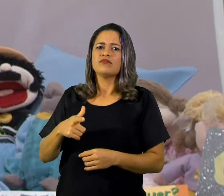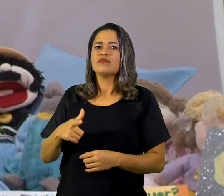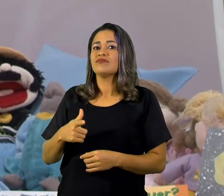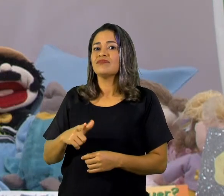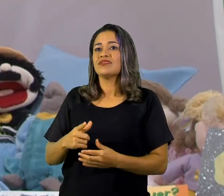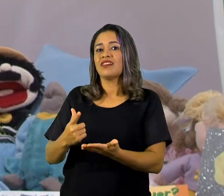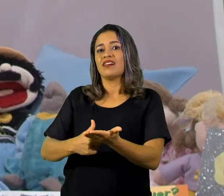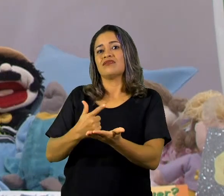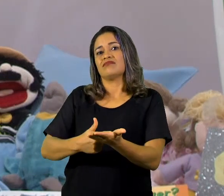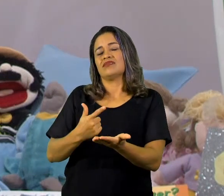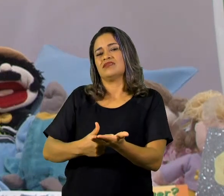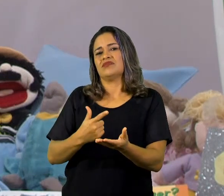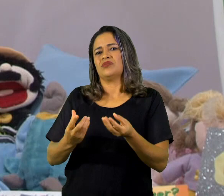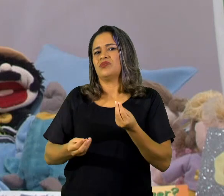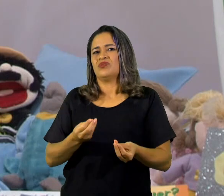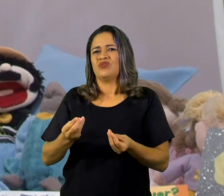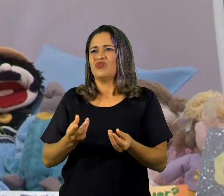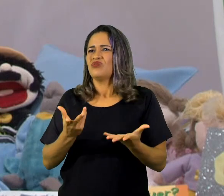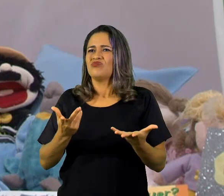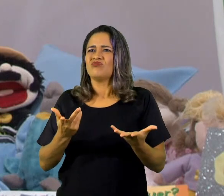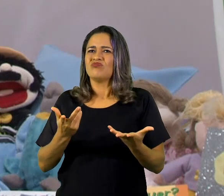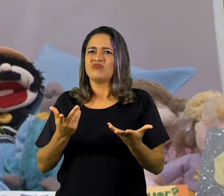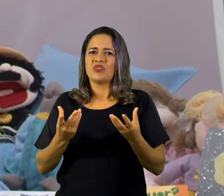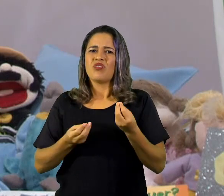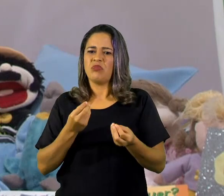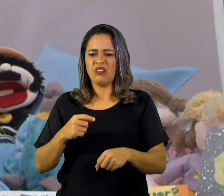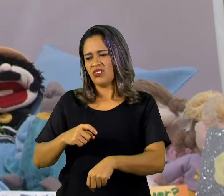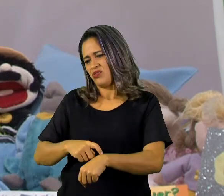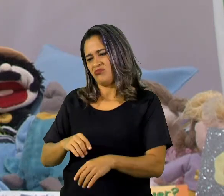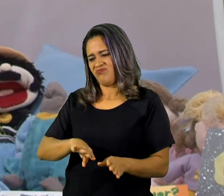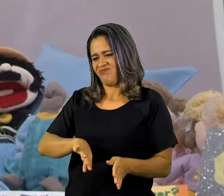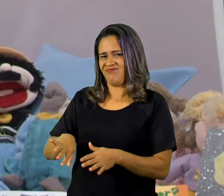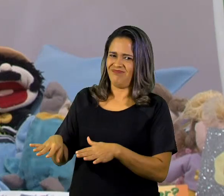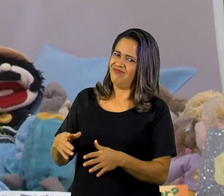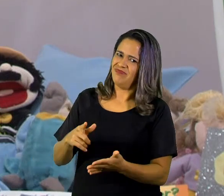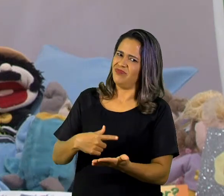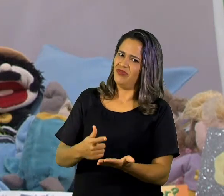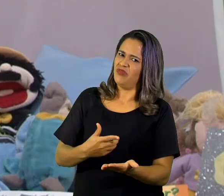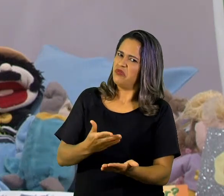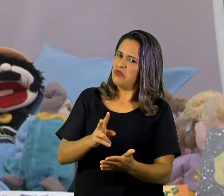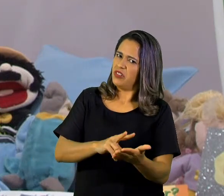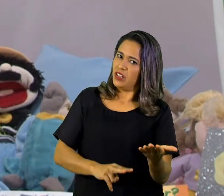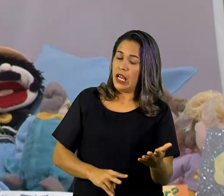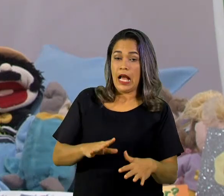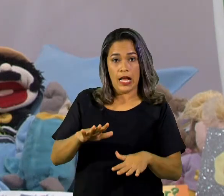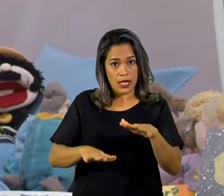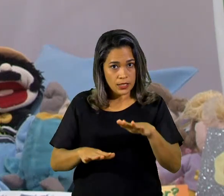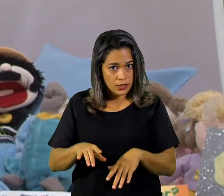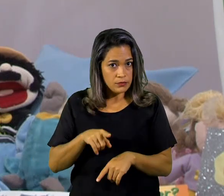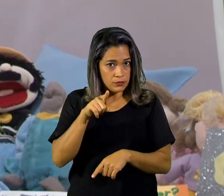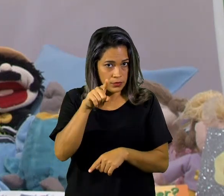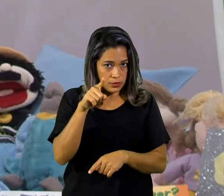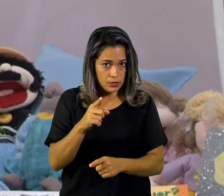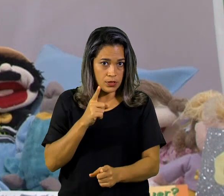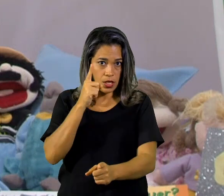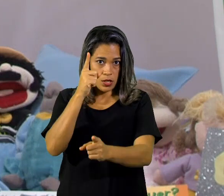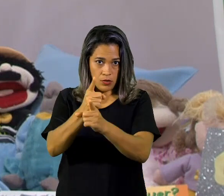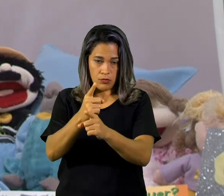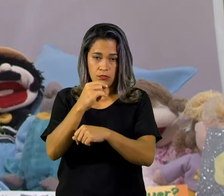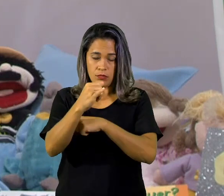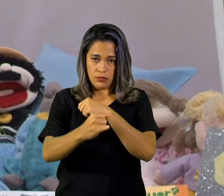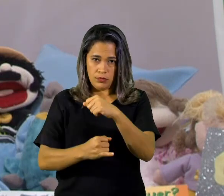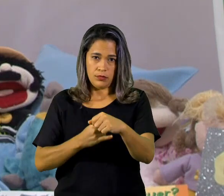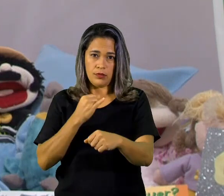fazer? Eu vou deixar de realizar esse momento com a minha criança? Às vezes você encontra na internet,